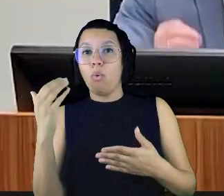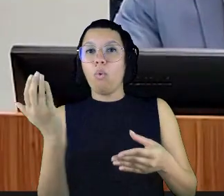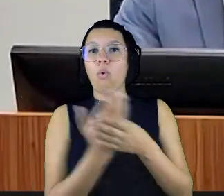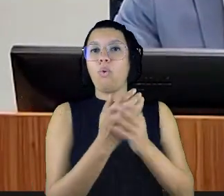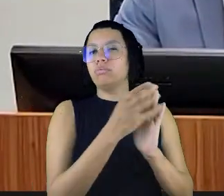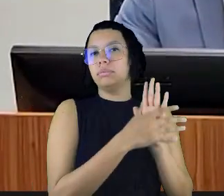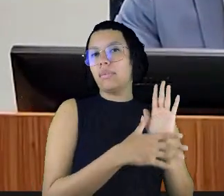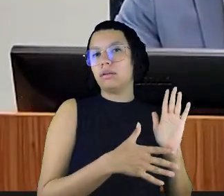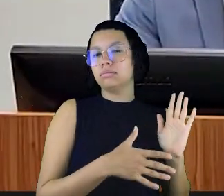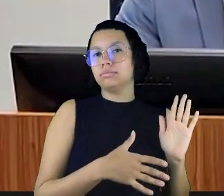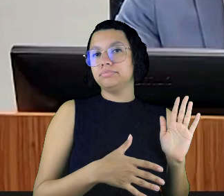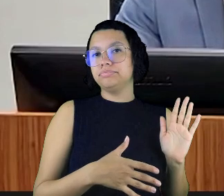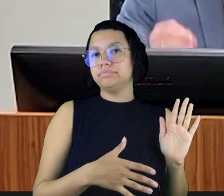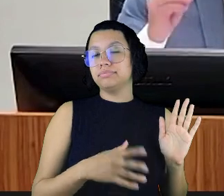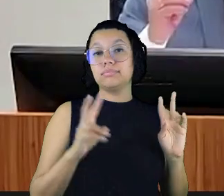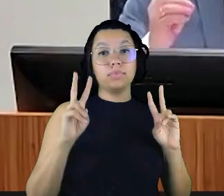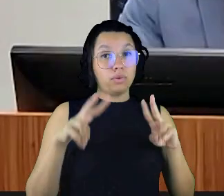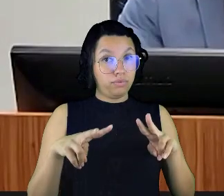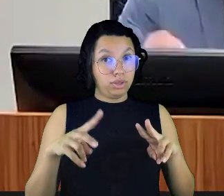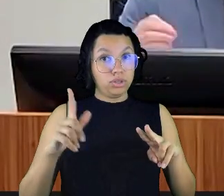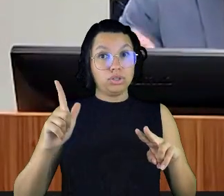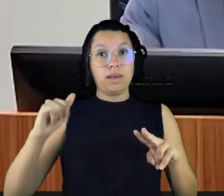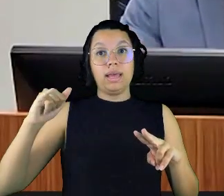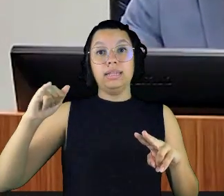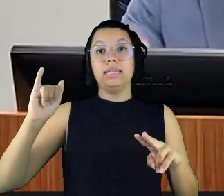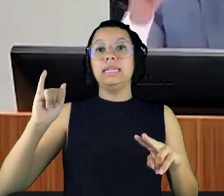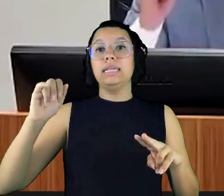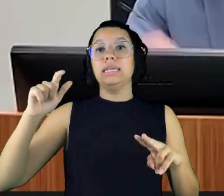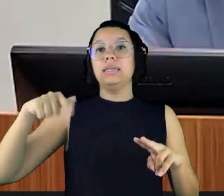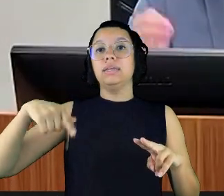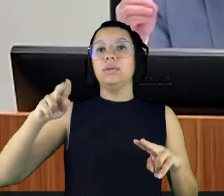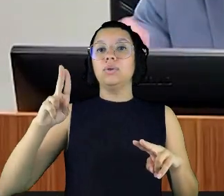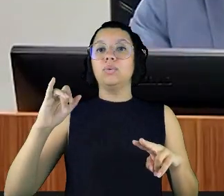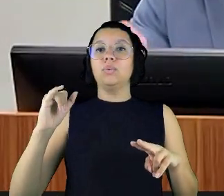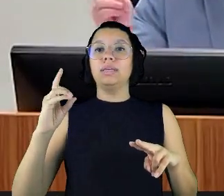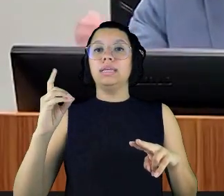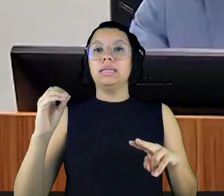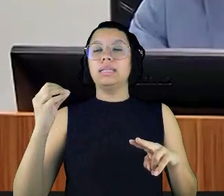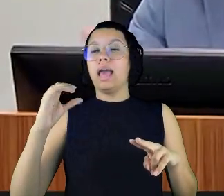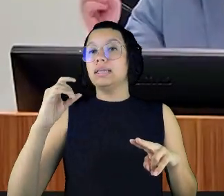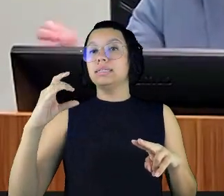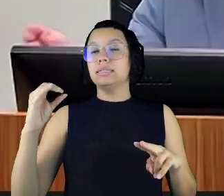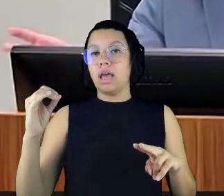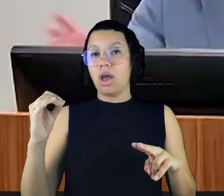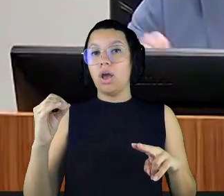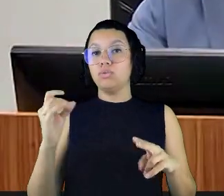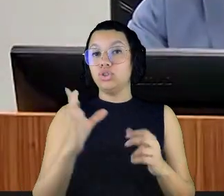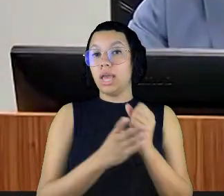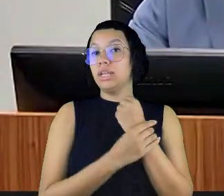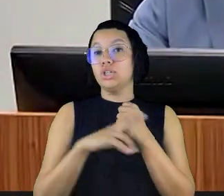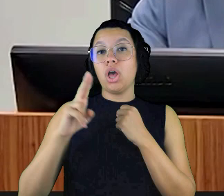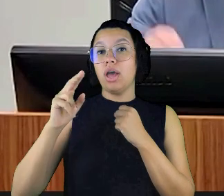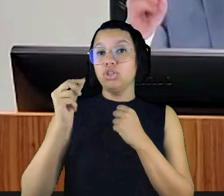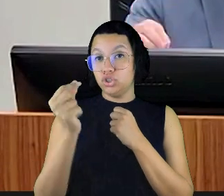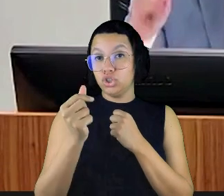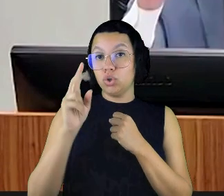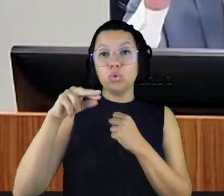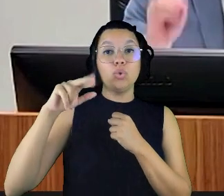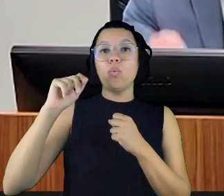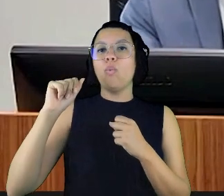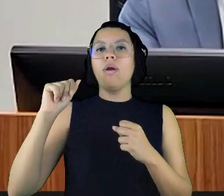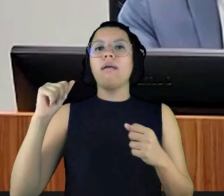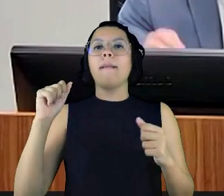de garantia nunca expressa em dinheiro nunca pode acontecer antes do trânsito em julgado, sob pena